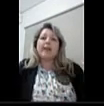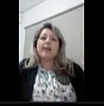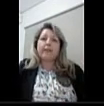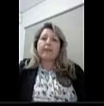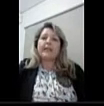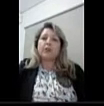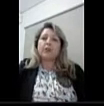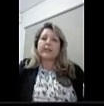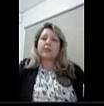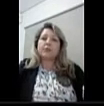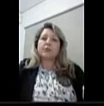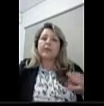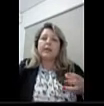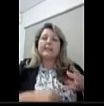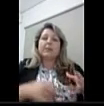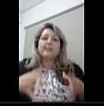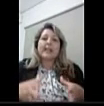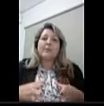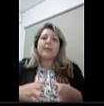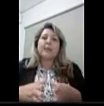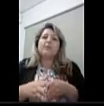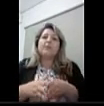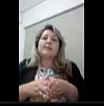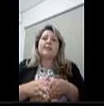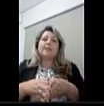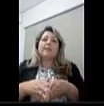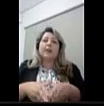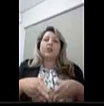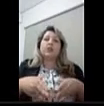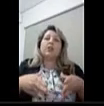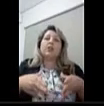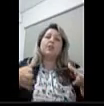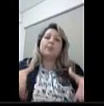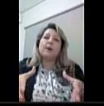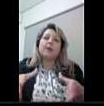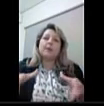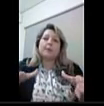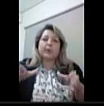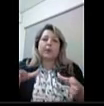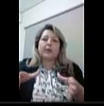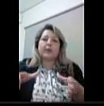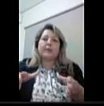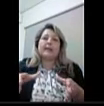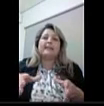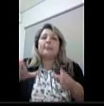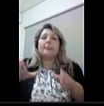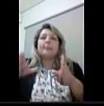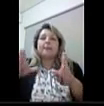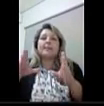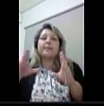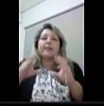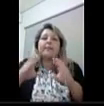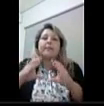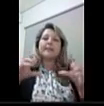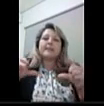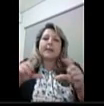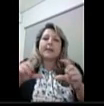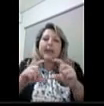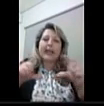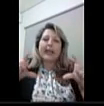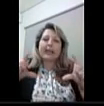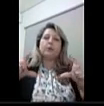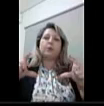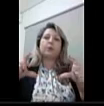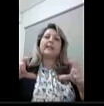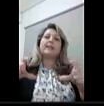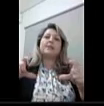referentes ao texto. Então, sempre que possível, já numa aula programada, você vai fornecer para